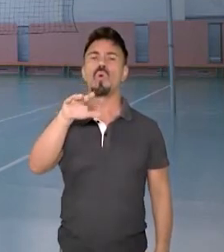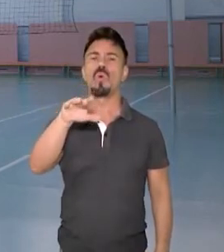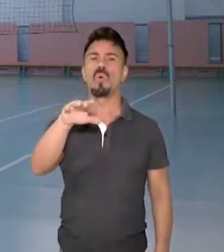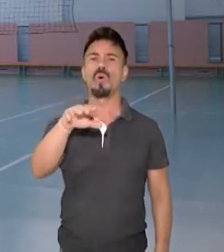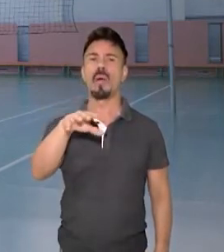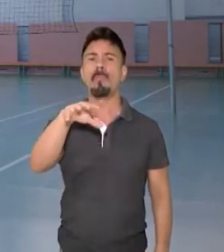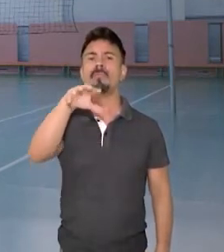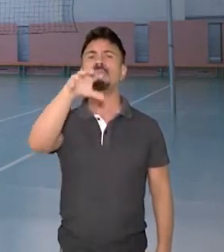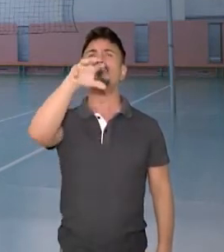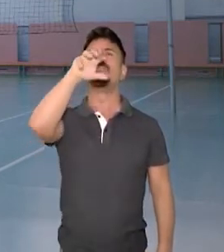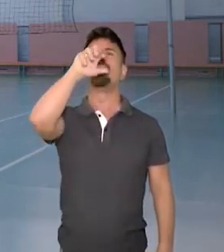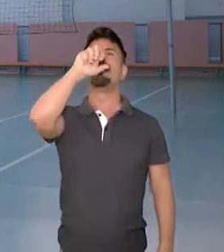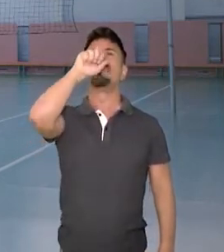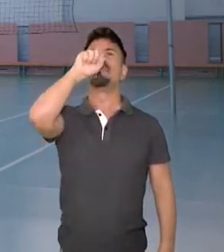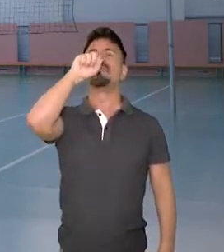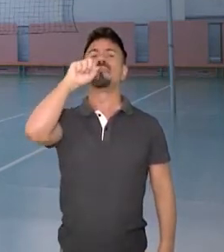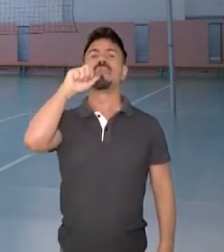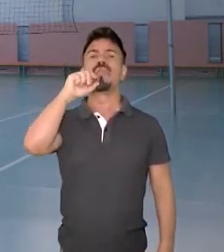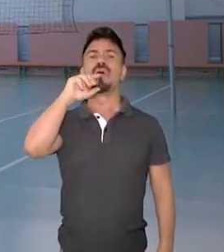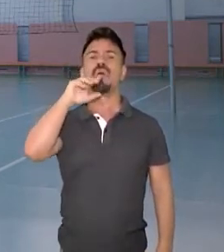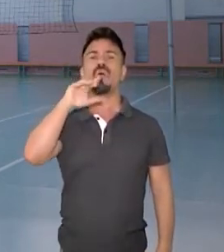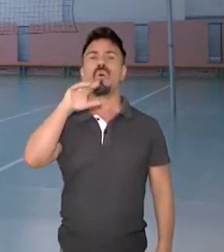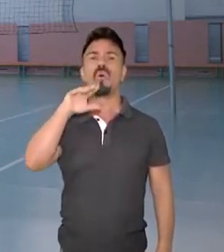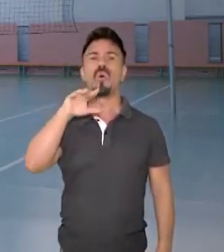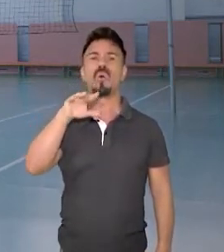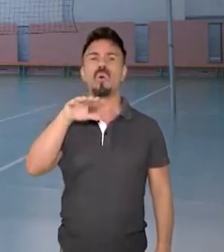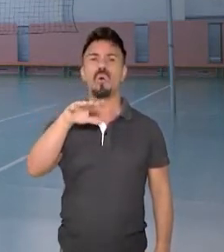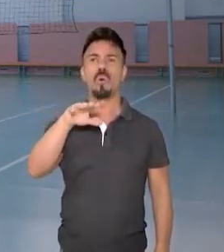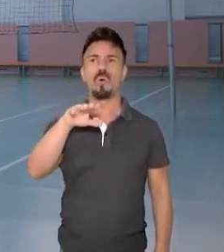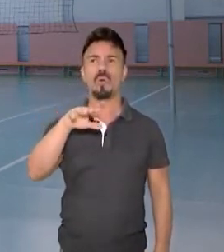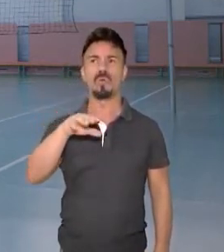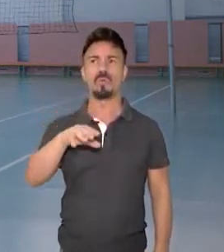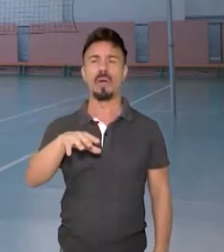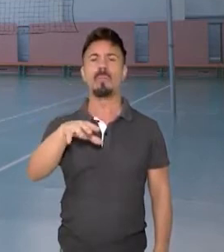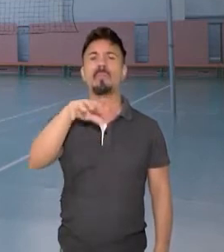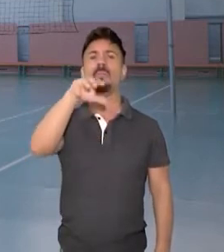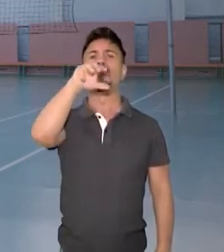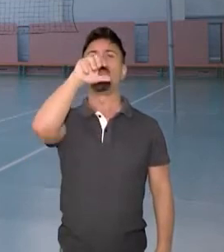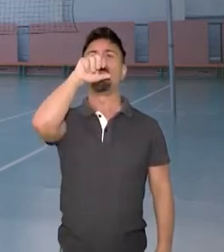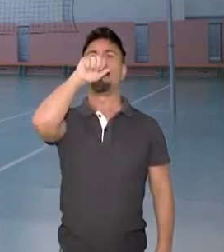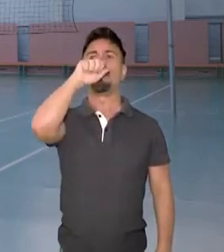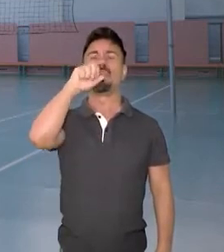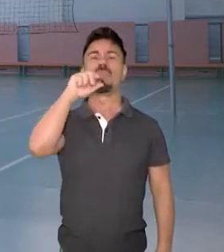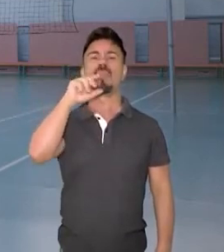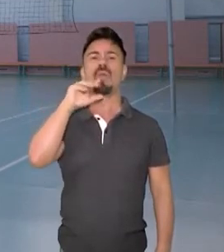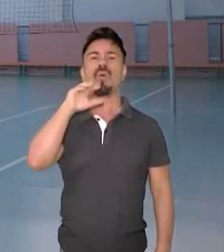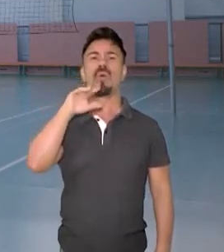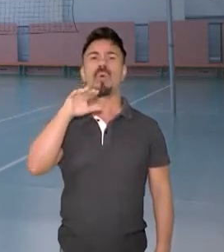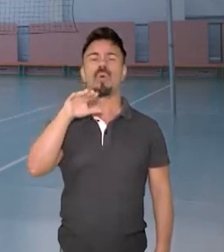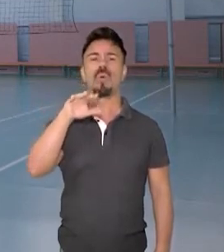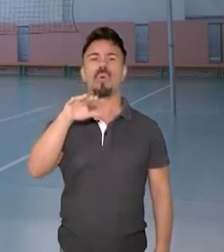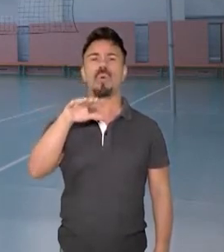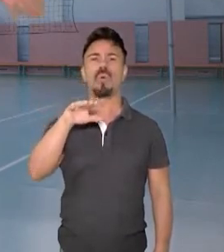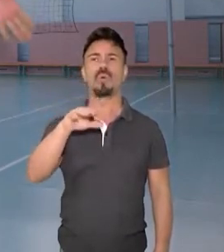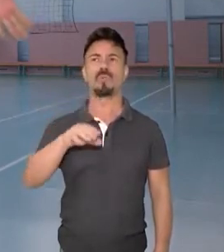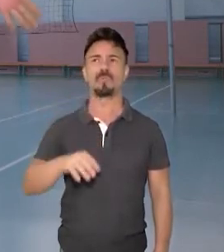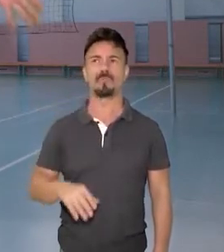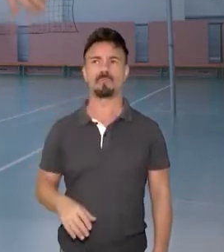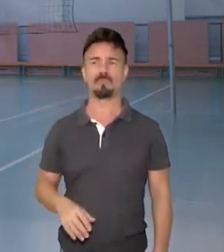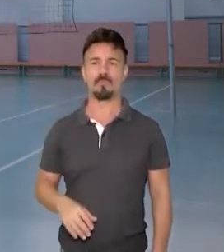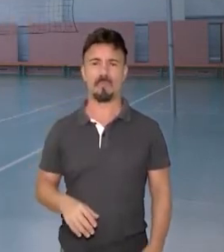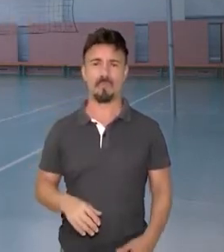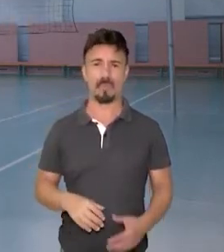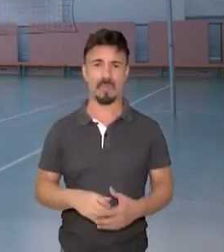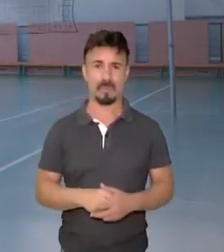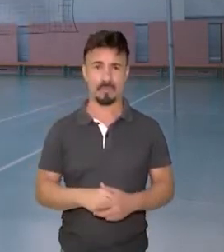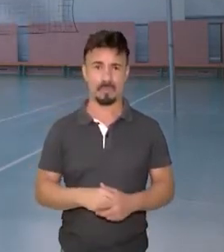boca respira pelo nariz e solta pela boca Ah e assim vai quando voltar quando é